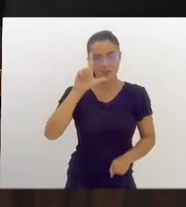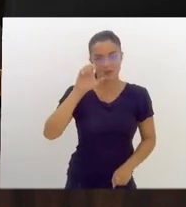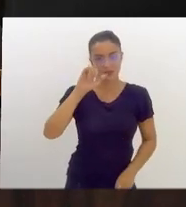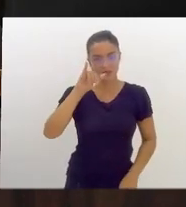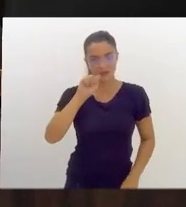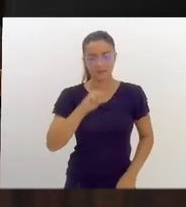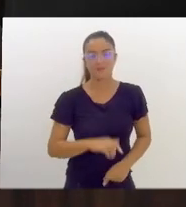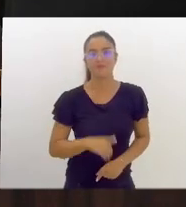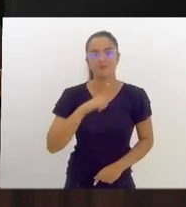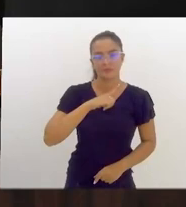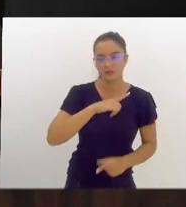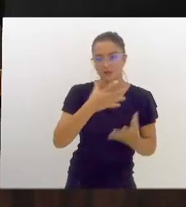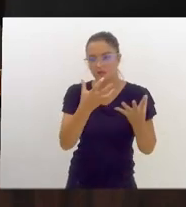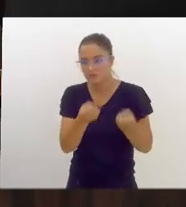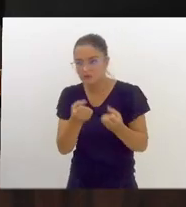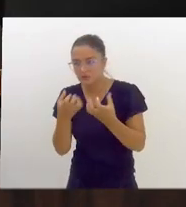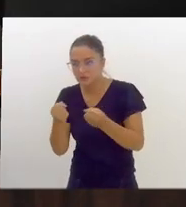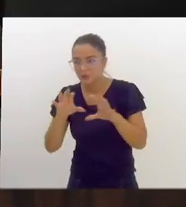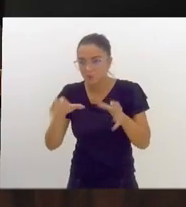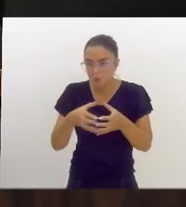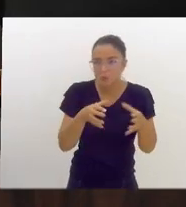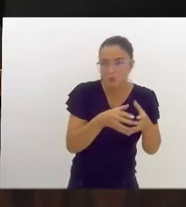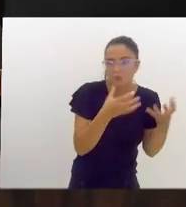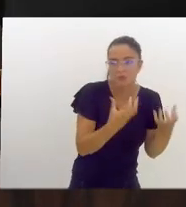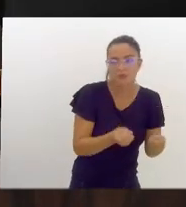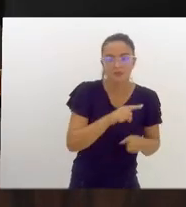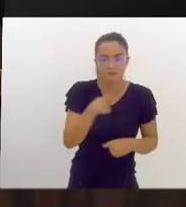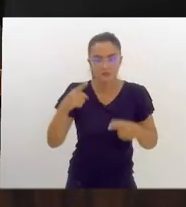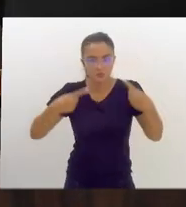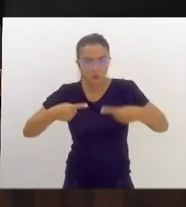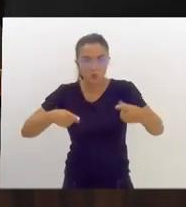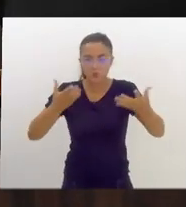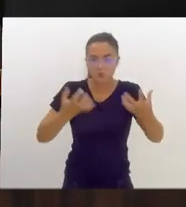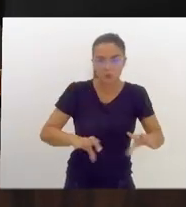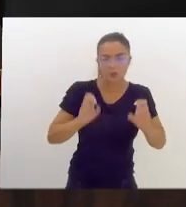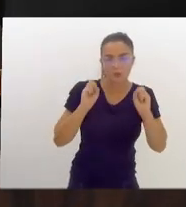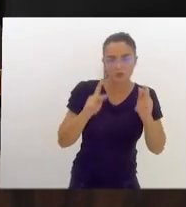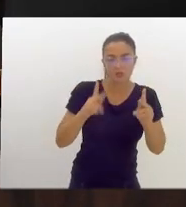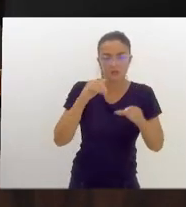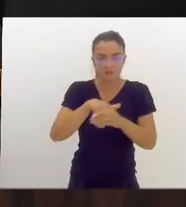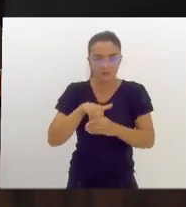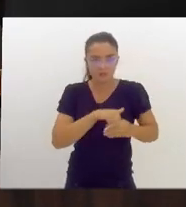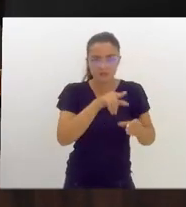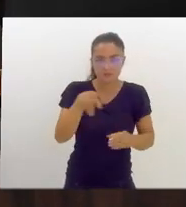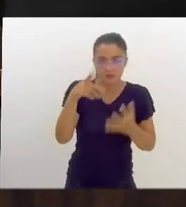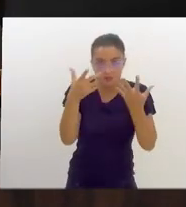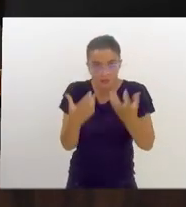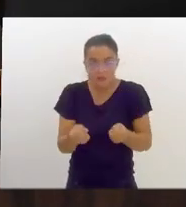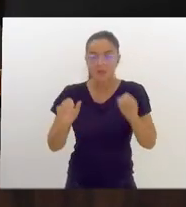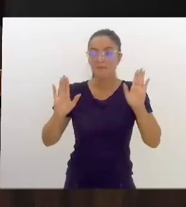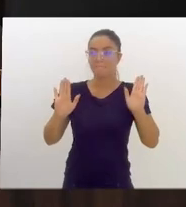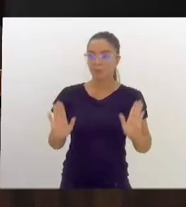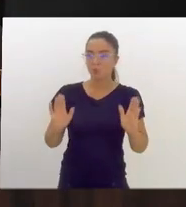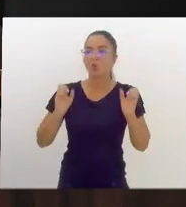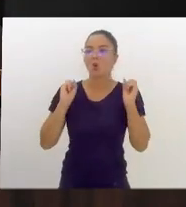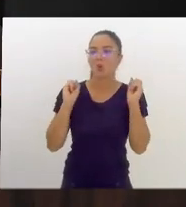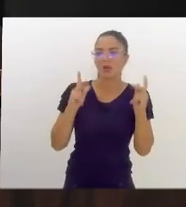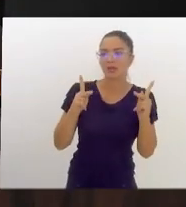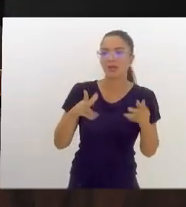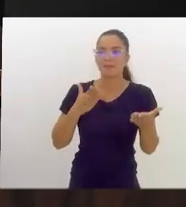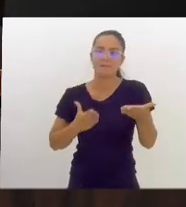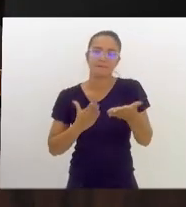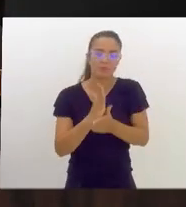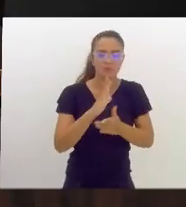Relator, deputado Chico Machado. Em discussão, não havendo que queira discutir, encerrada a discussão, em votação, seus que aprovam, permaneça como estão. Aprovado,